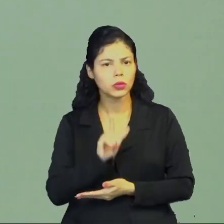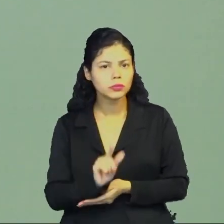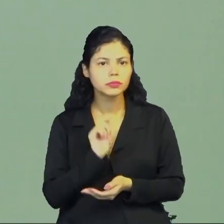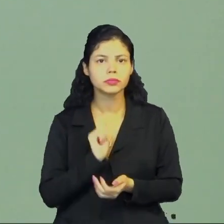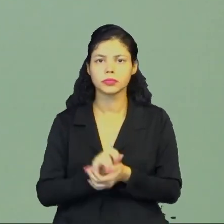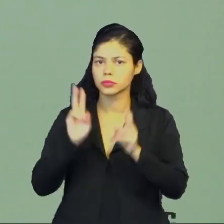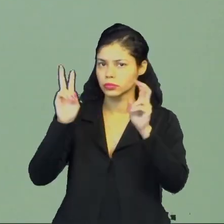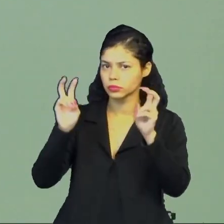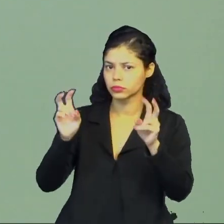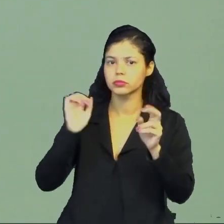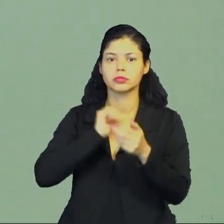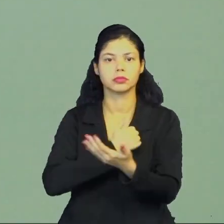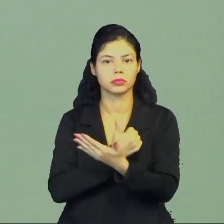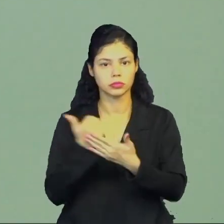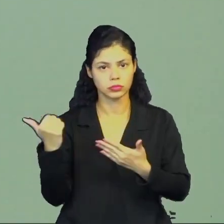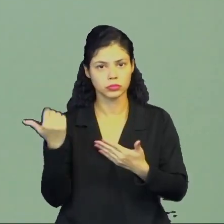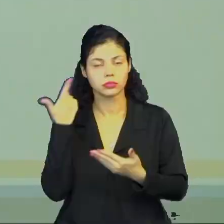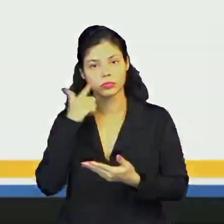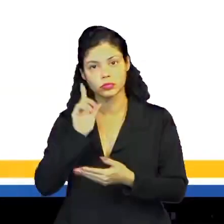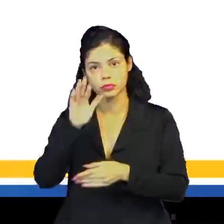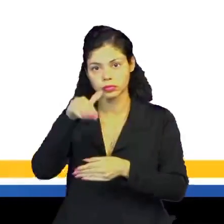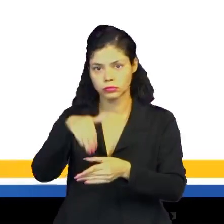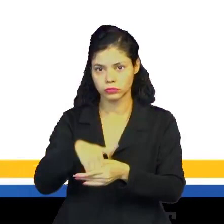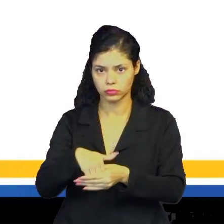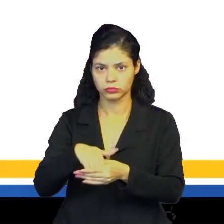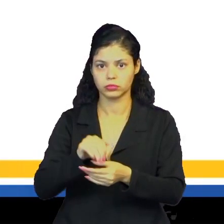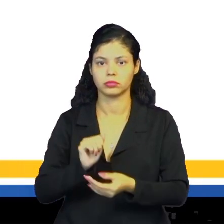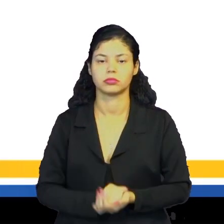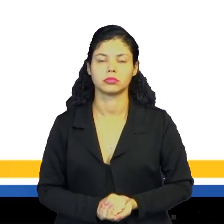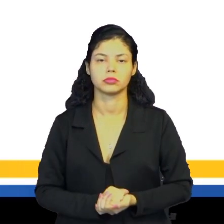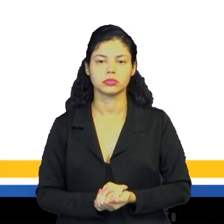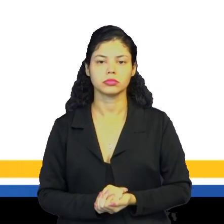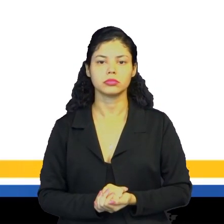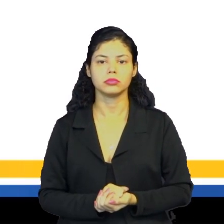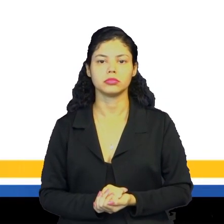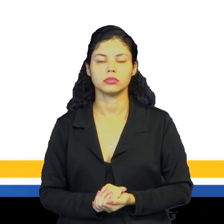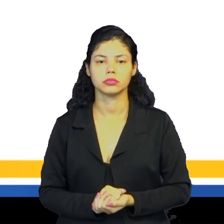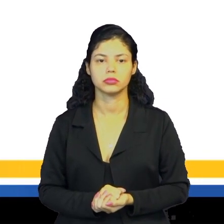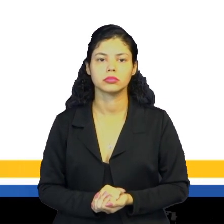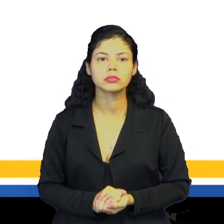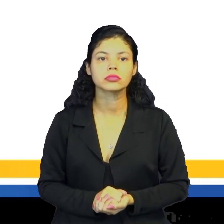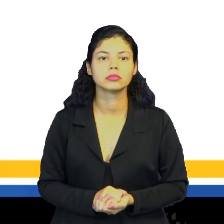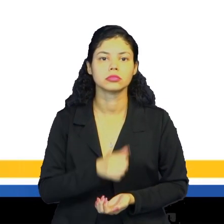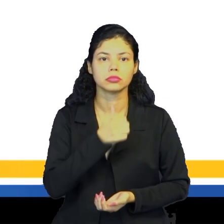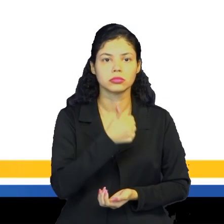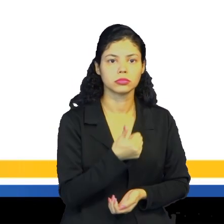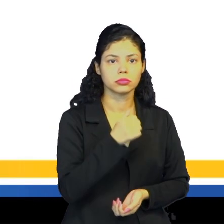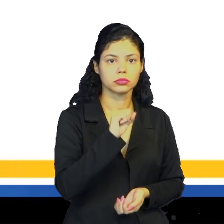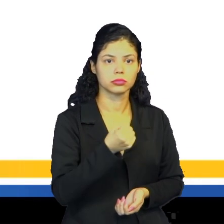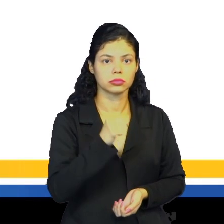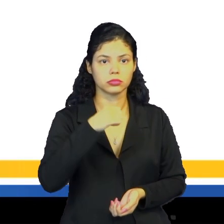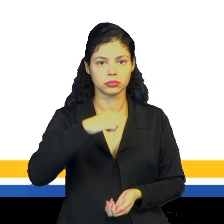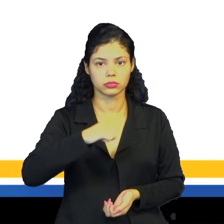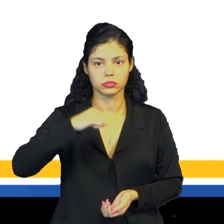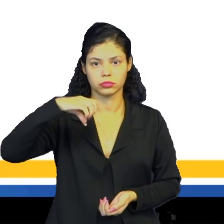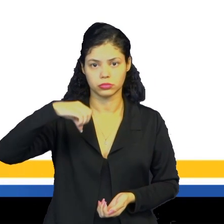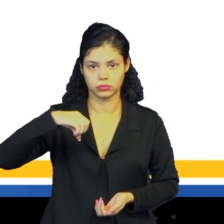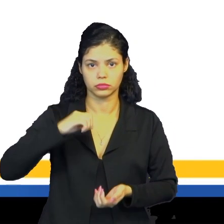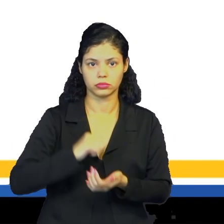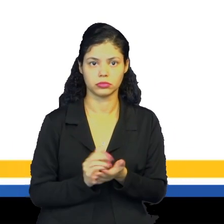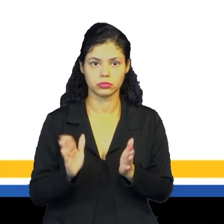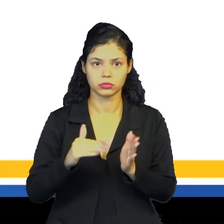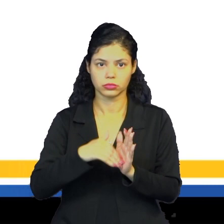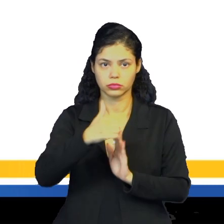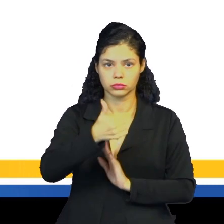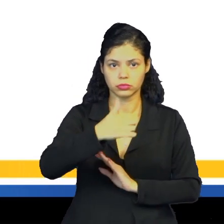tipo de ação e conseguiam votar. De 1889 a